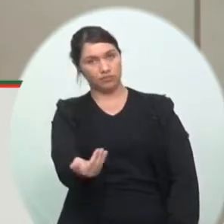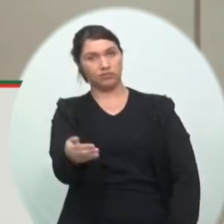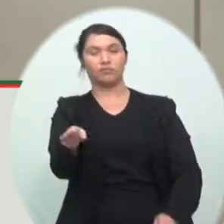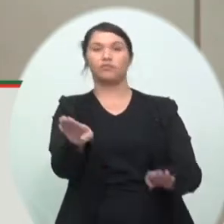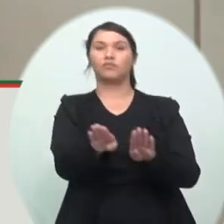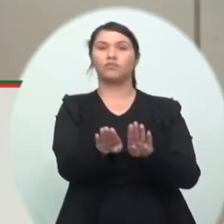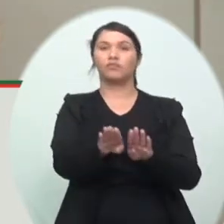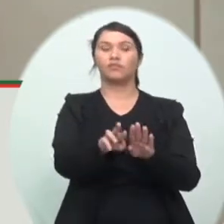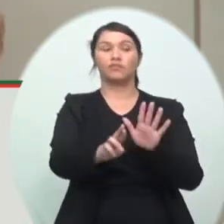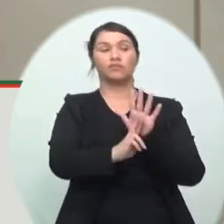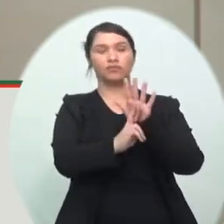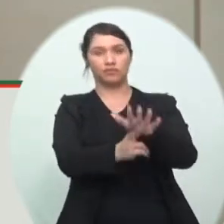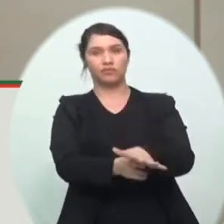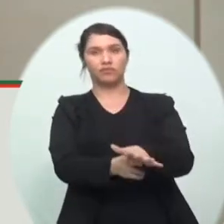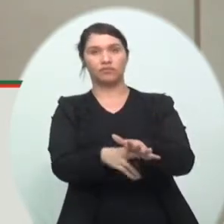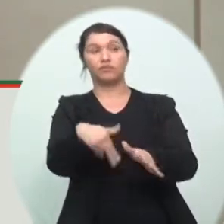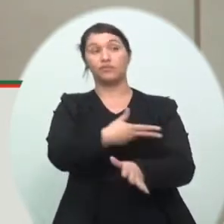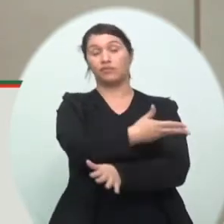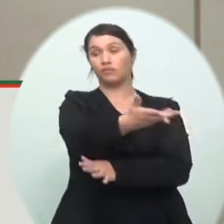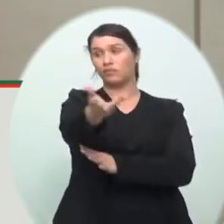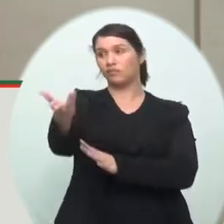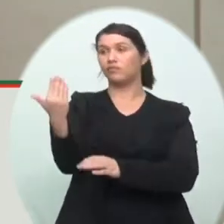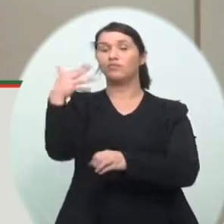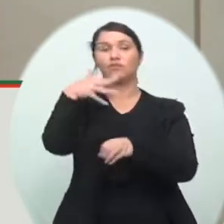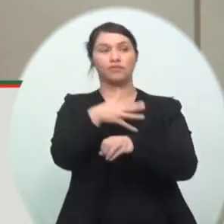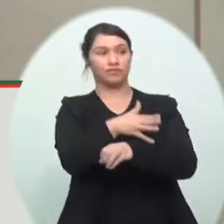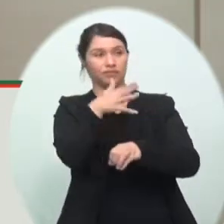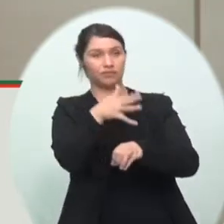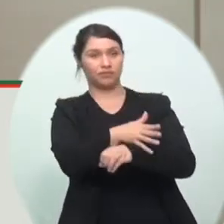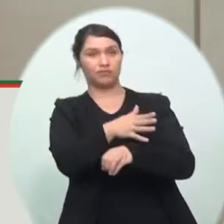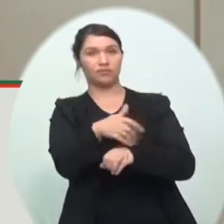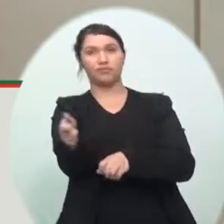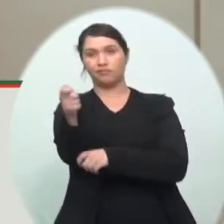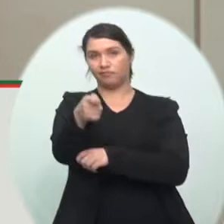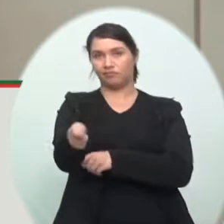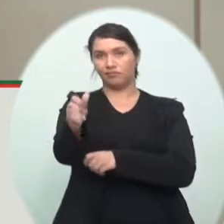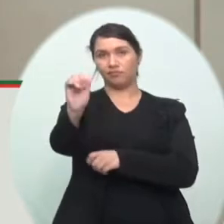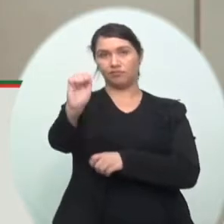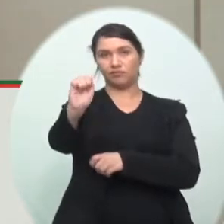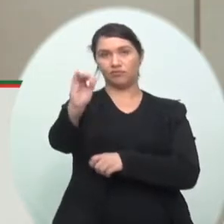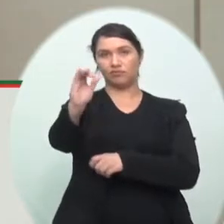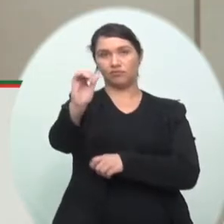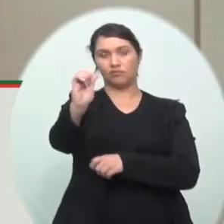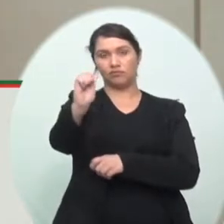agora, presidente, a todos vocês que fazem parte da associação ACAF. E